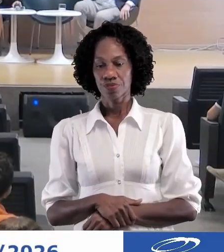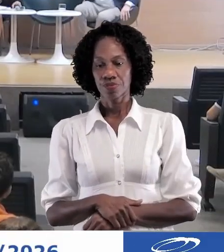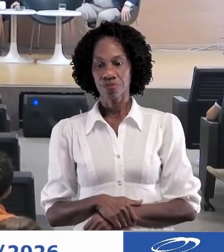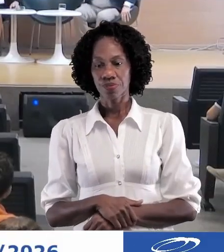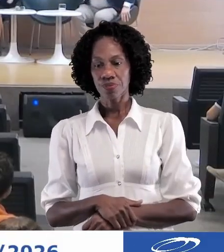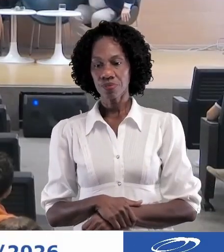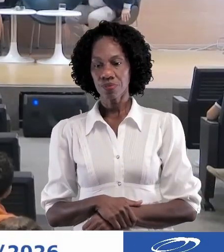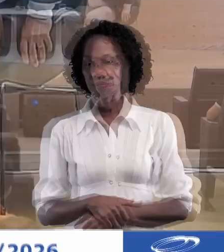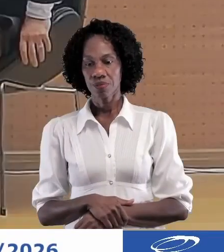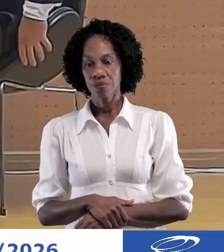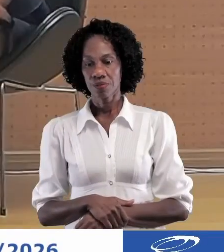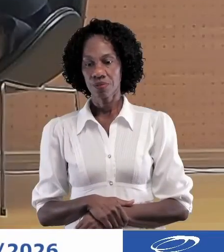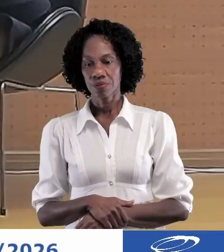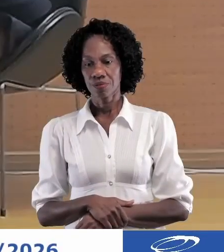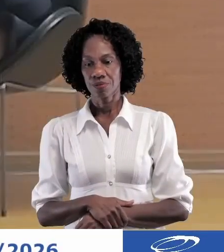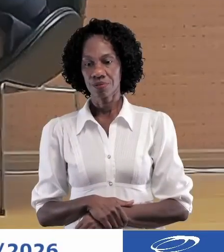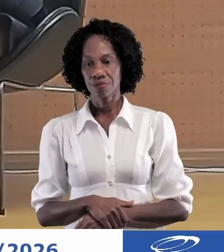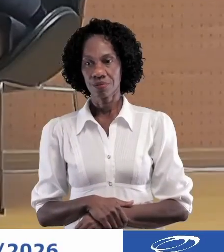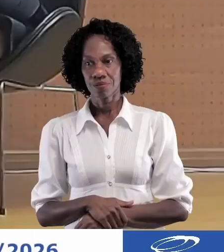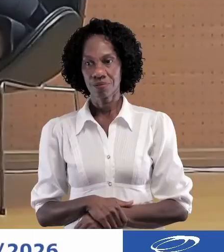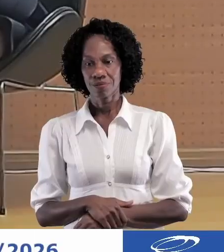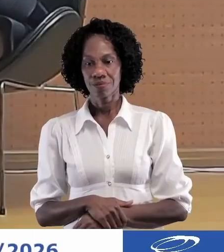I have a question for both lectures.